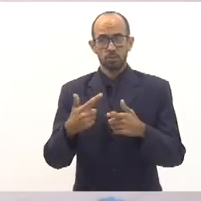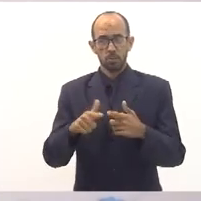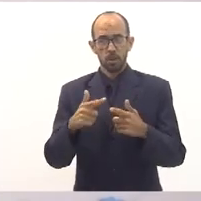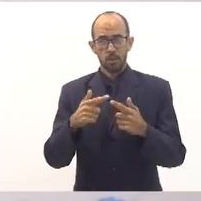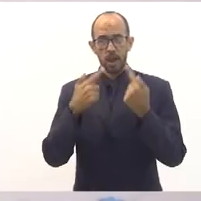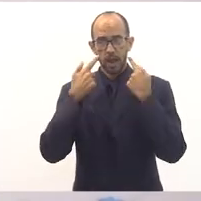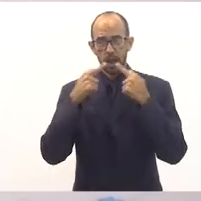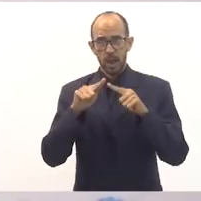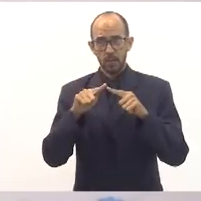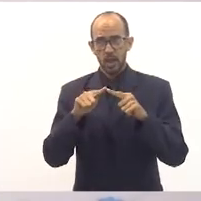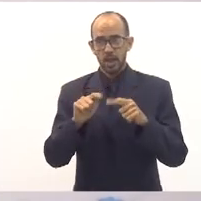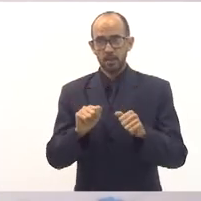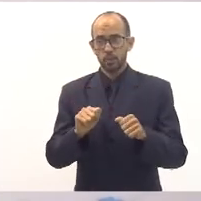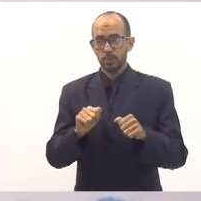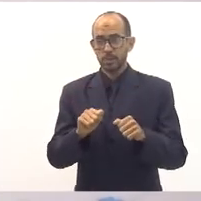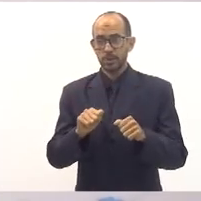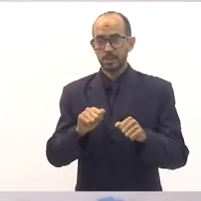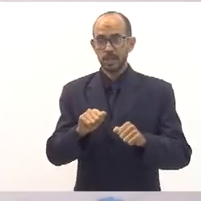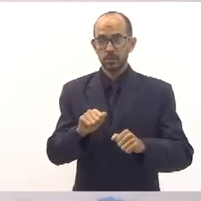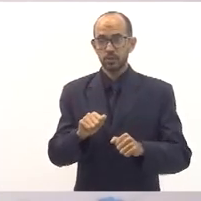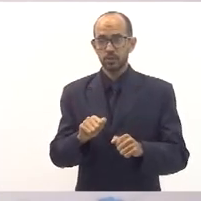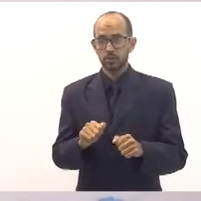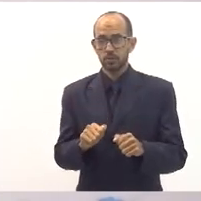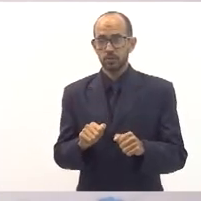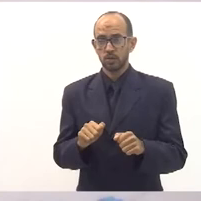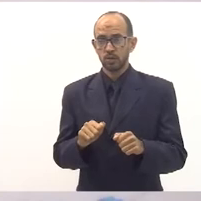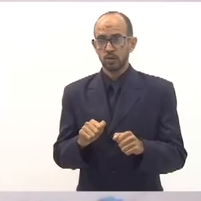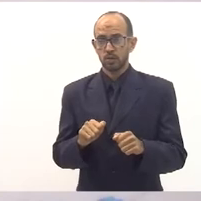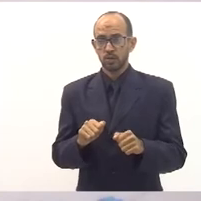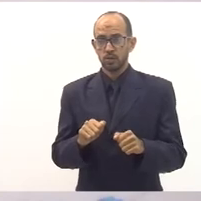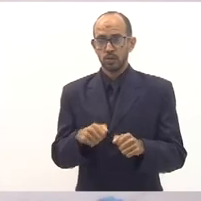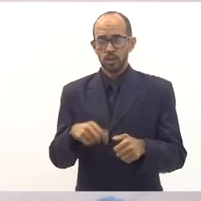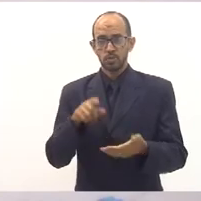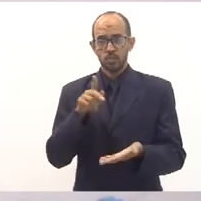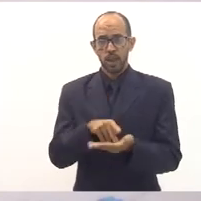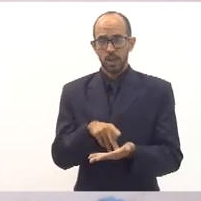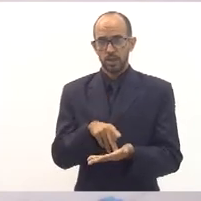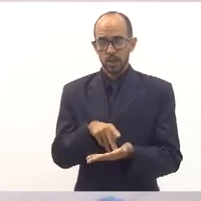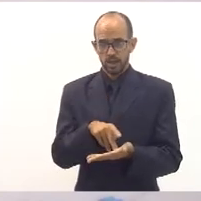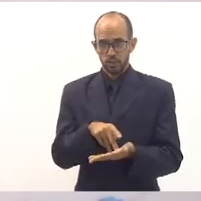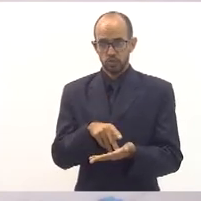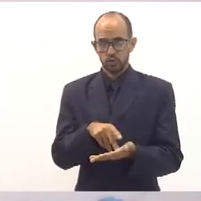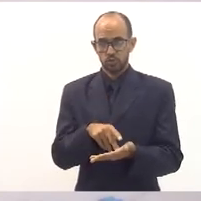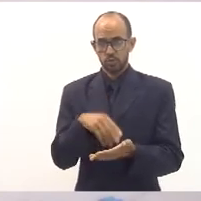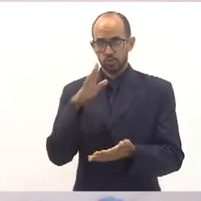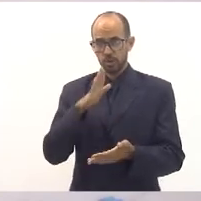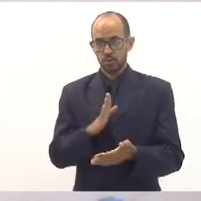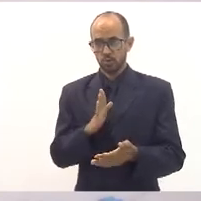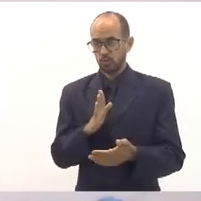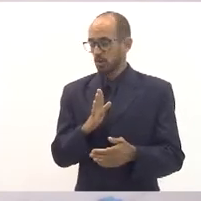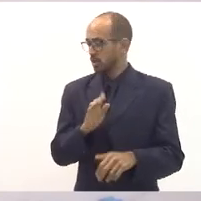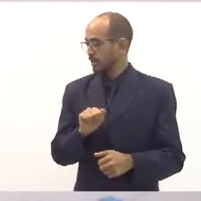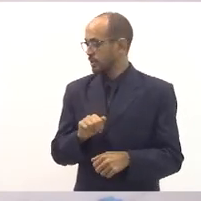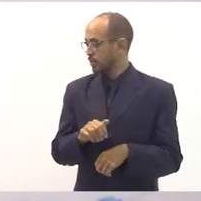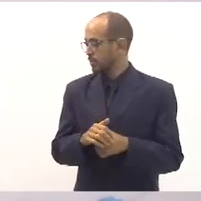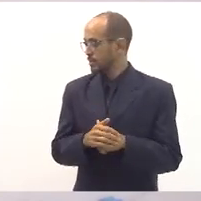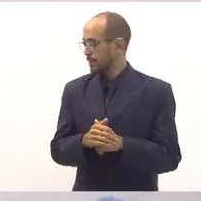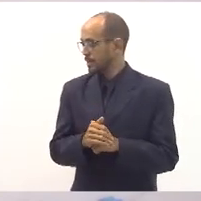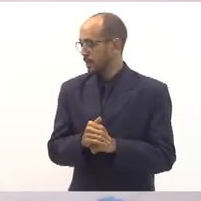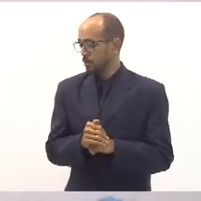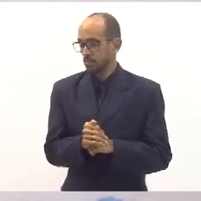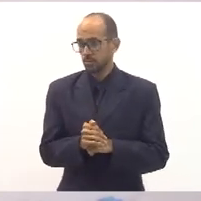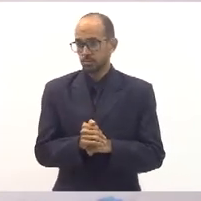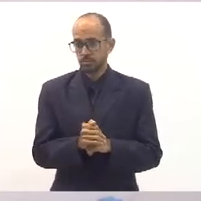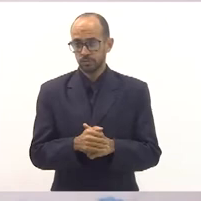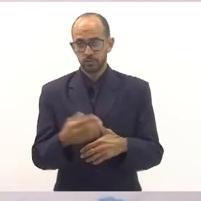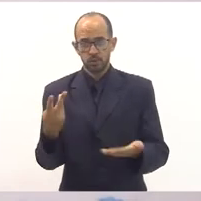estresse pós-traumático é e isso é uma realidade no Brasil onde a gente vive uma cultura patriarcal uma série de pessoas que